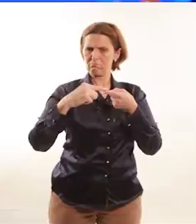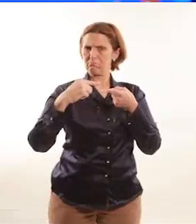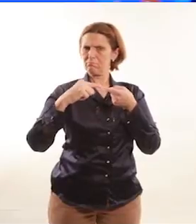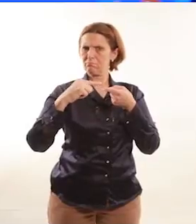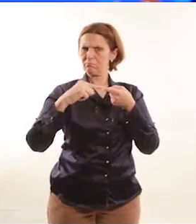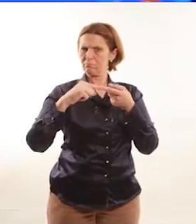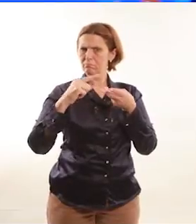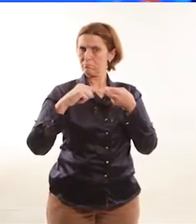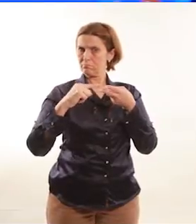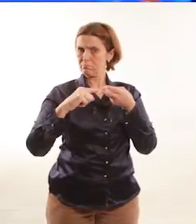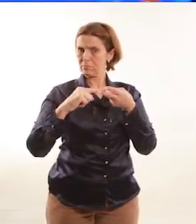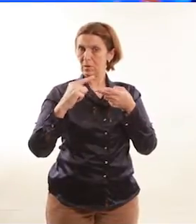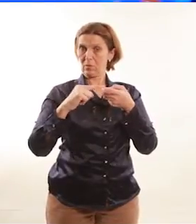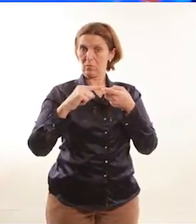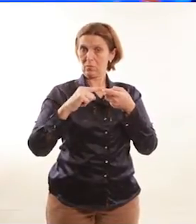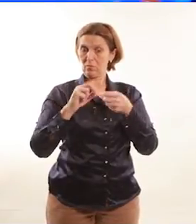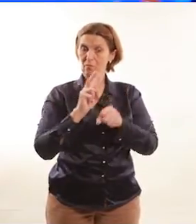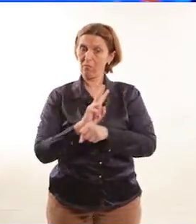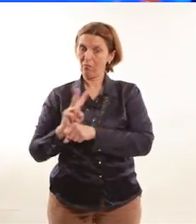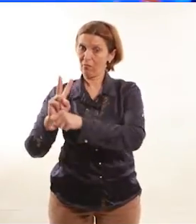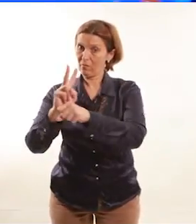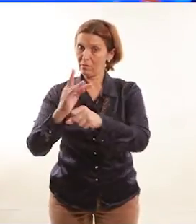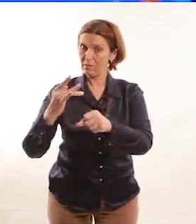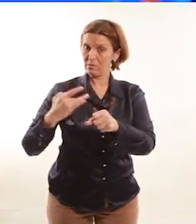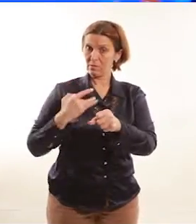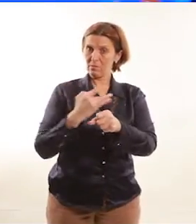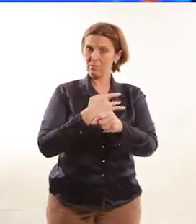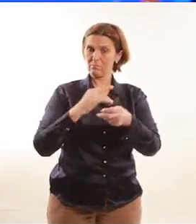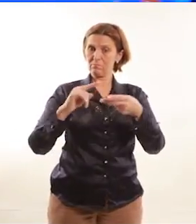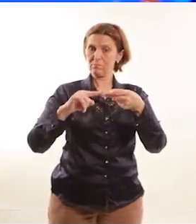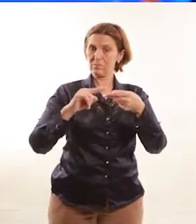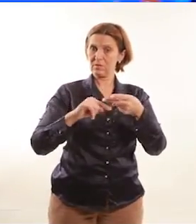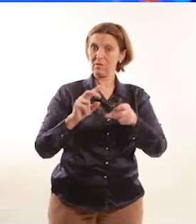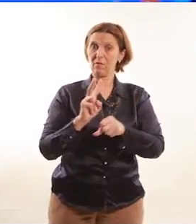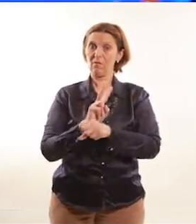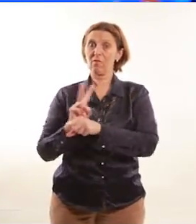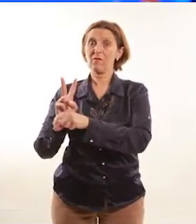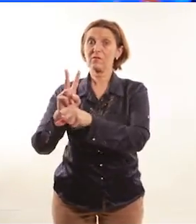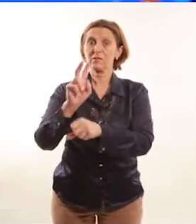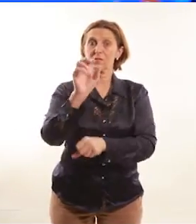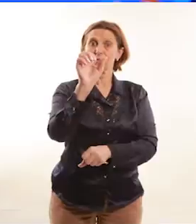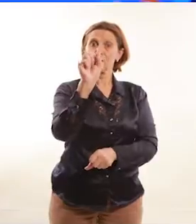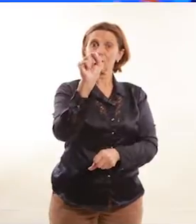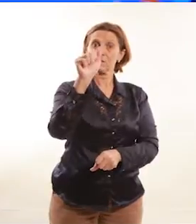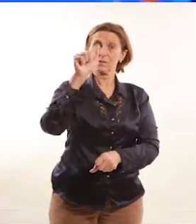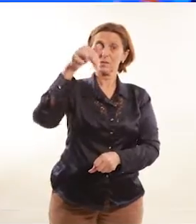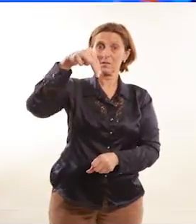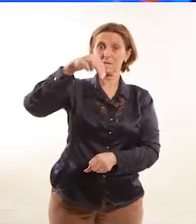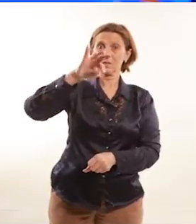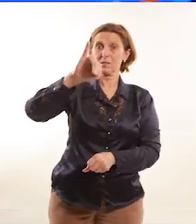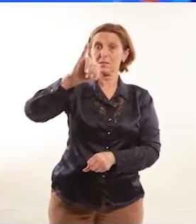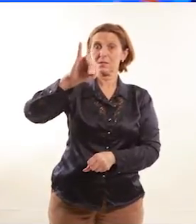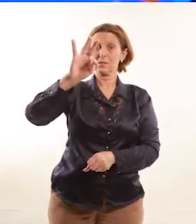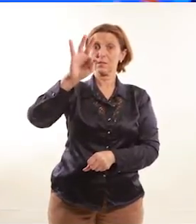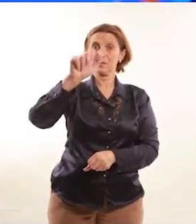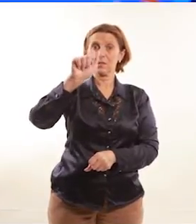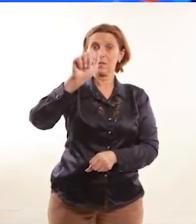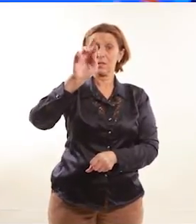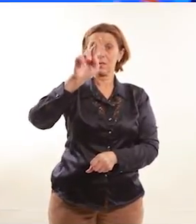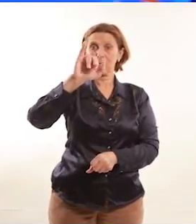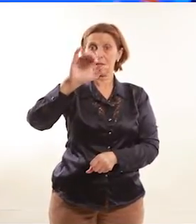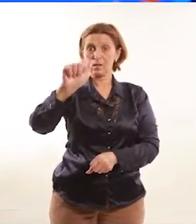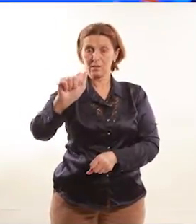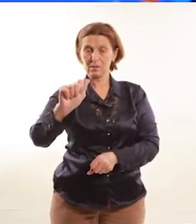componentes. O componente de Vigilância à Saúde e o componente de Vigilância Sanitária. Cada um desses componentes tem o